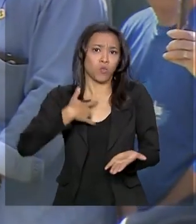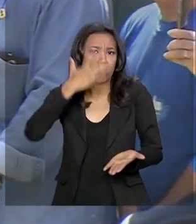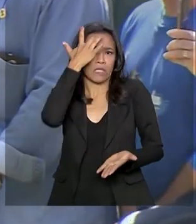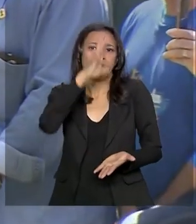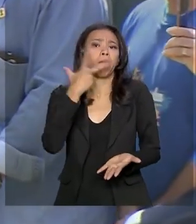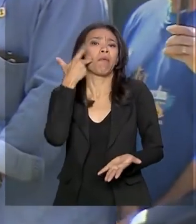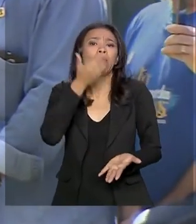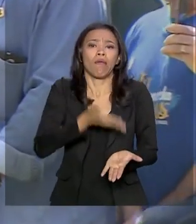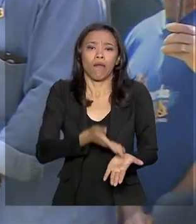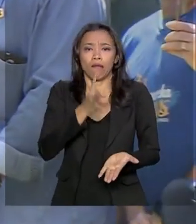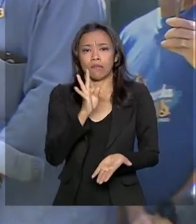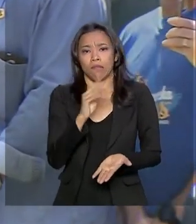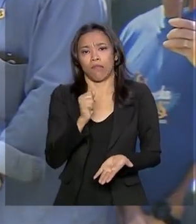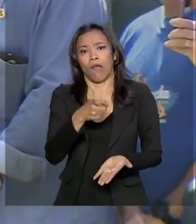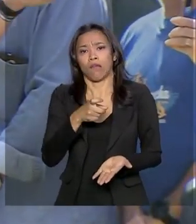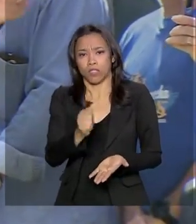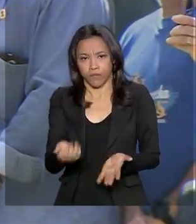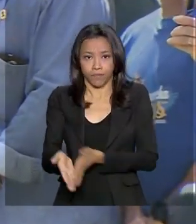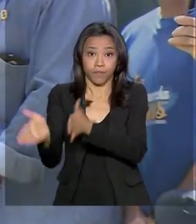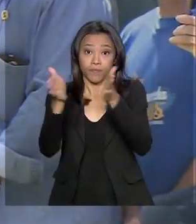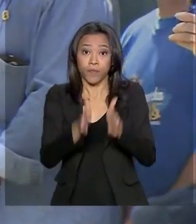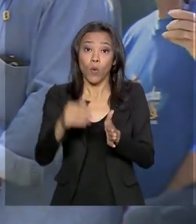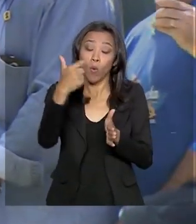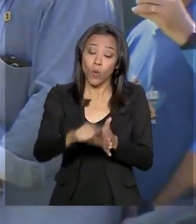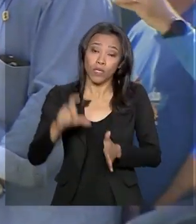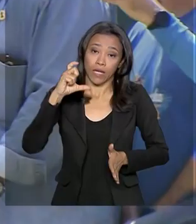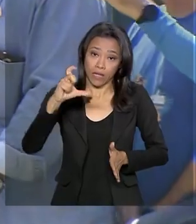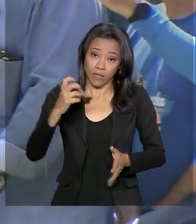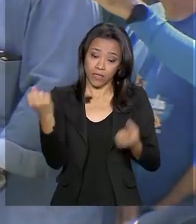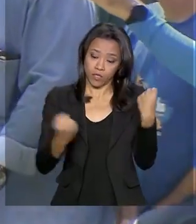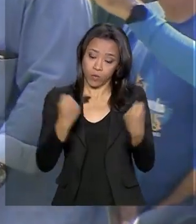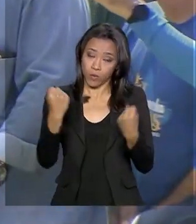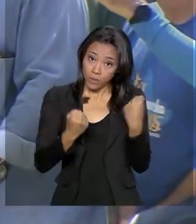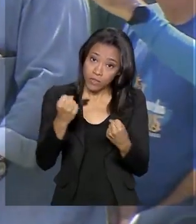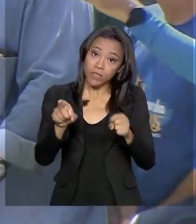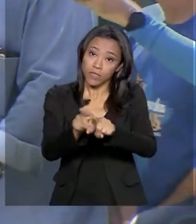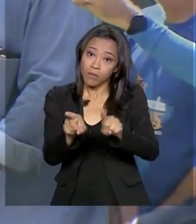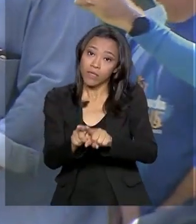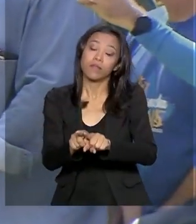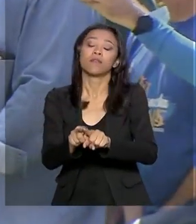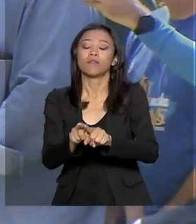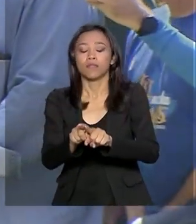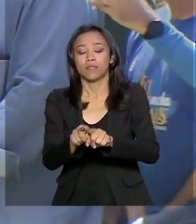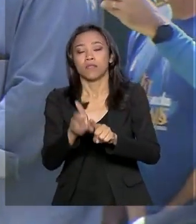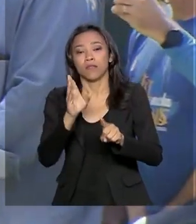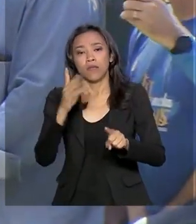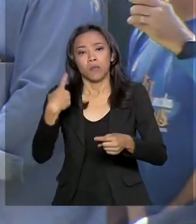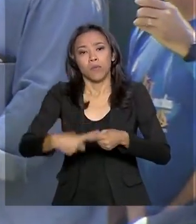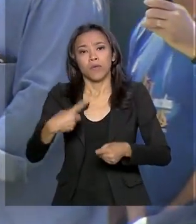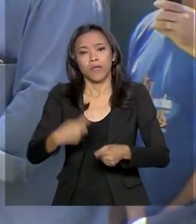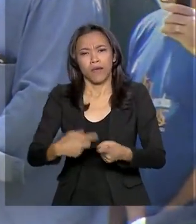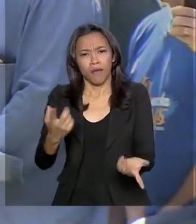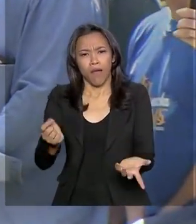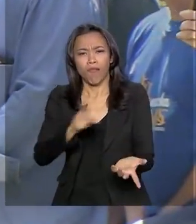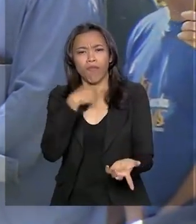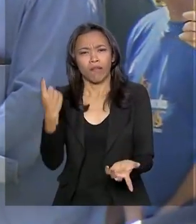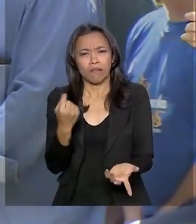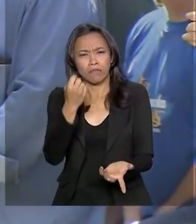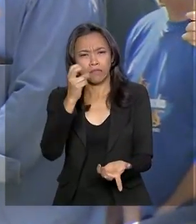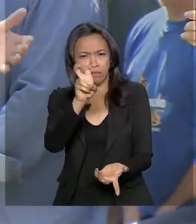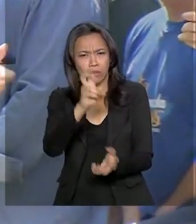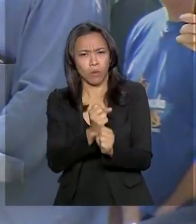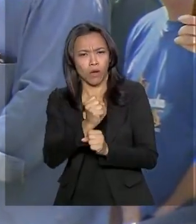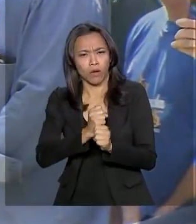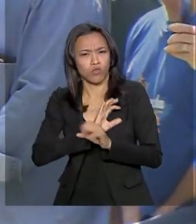coisa a questão da carteira de motorista. Está na Câmara. Por quê? A validade de 5 anos.